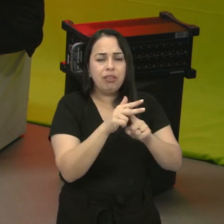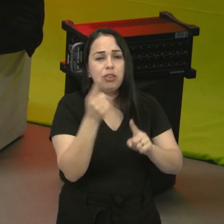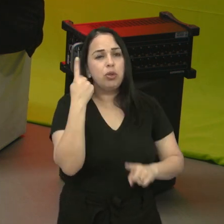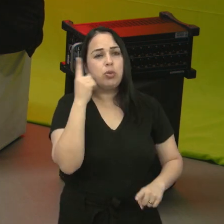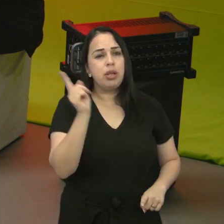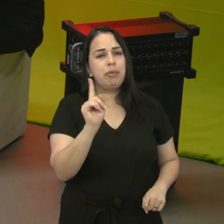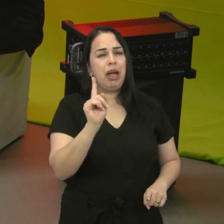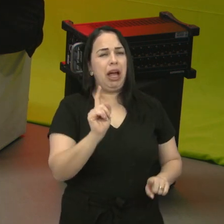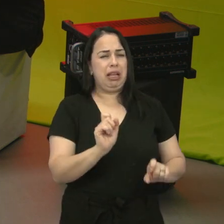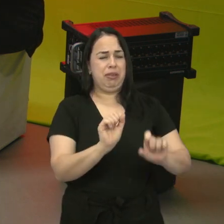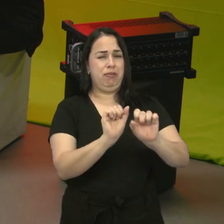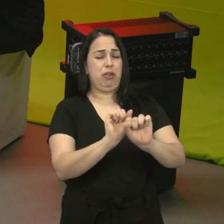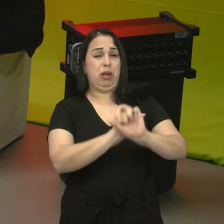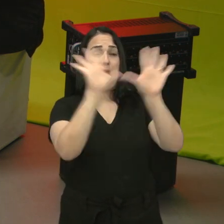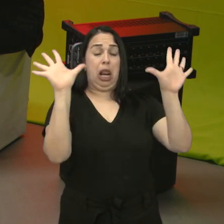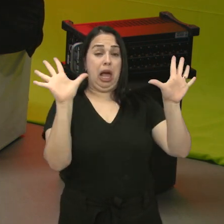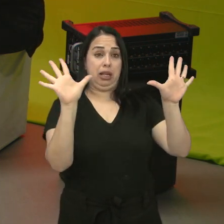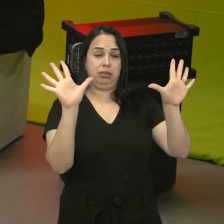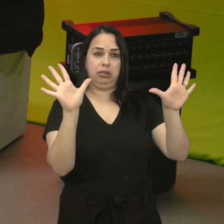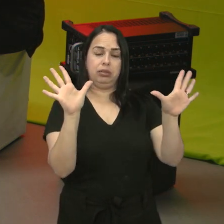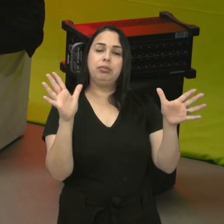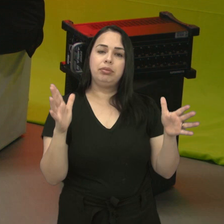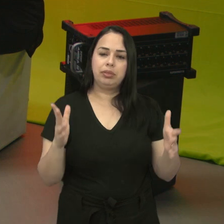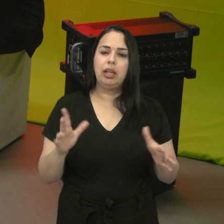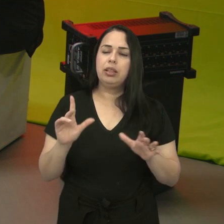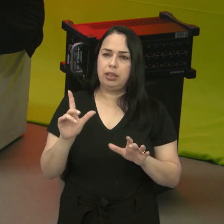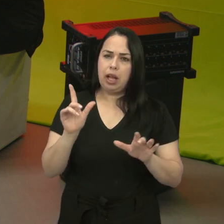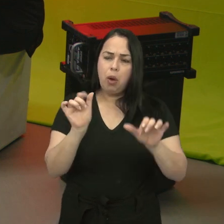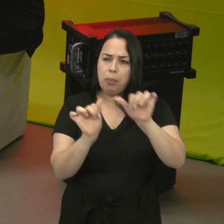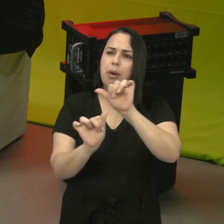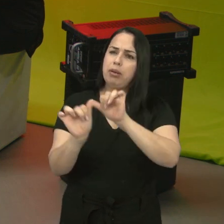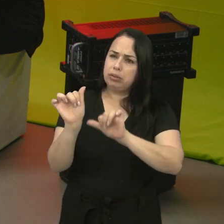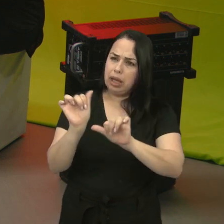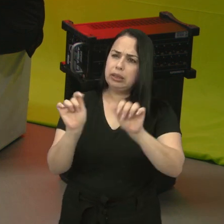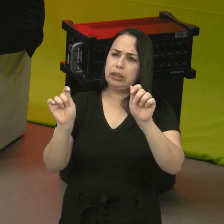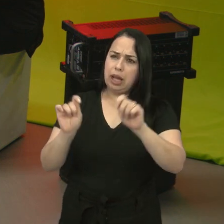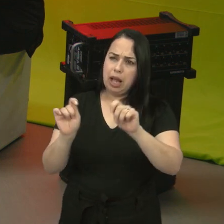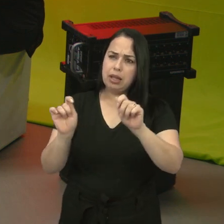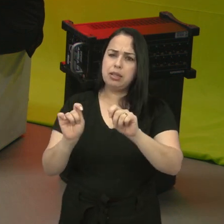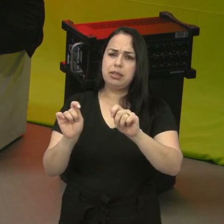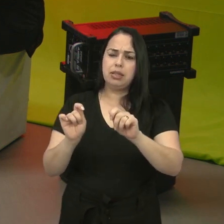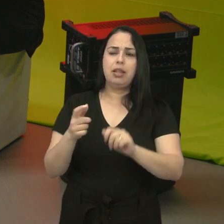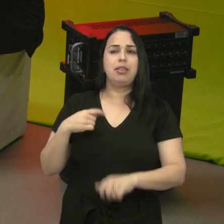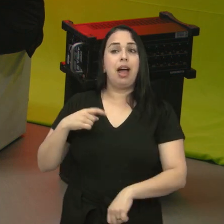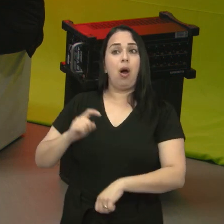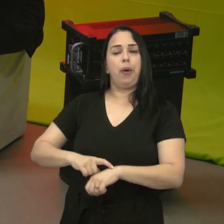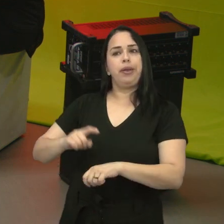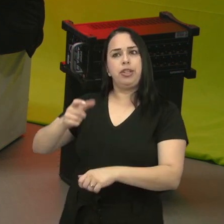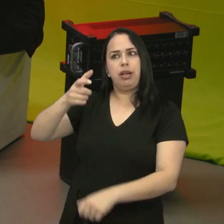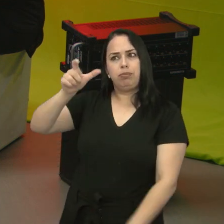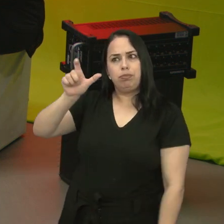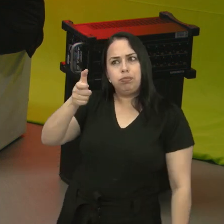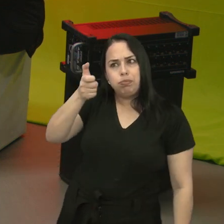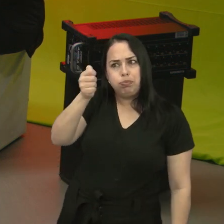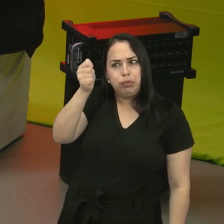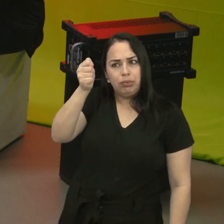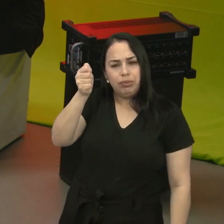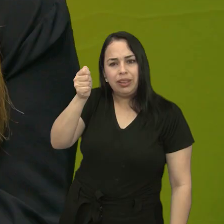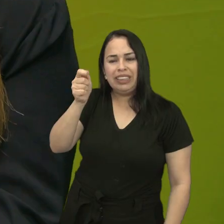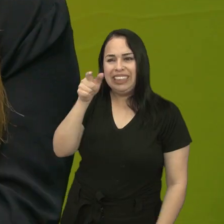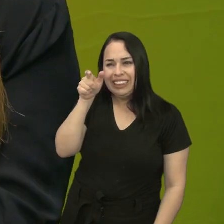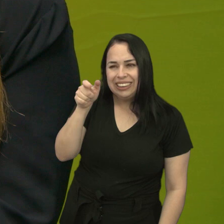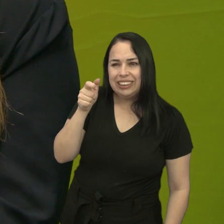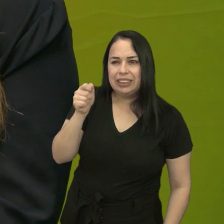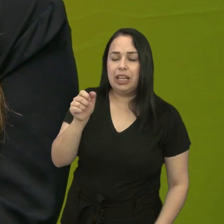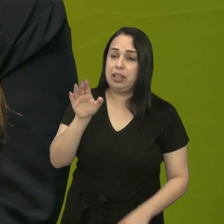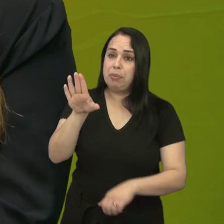e acaba que a foto sai estourada, né? Tem como ajustar? Uhum. Tem. Tem como ajustar, inclusive, na hora do clique. Que isso é uma outra dica também